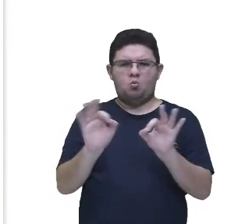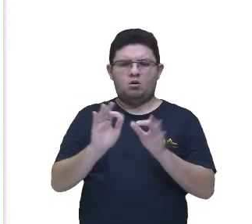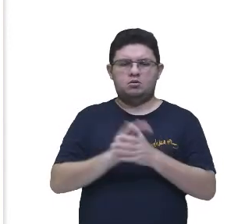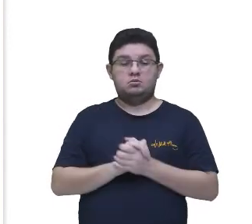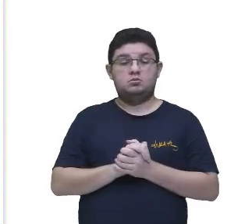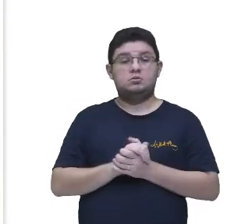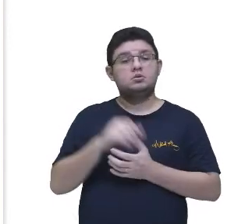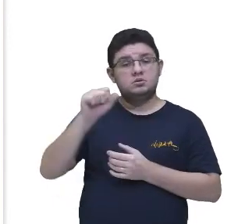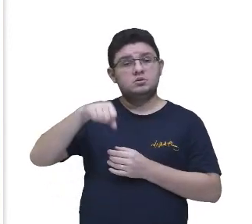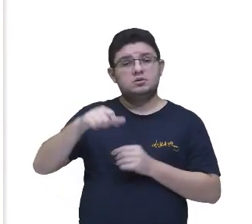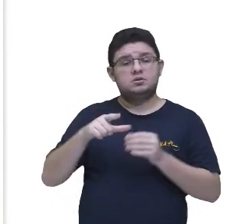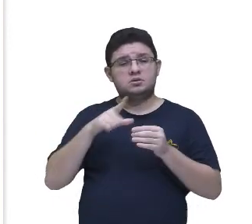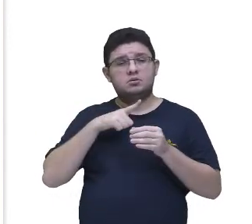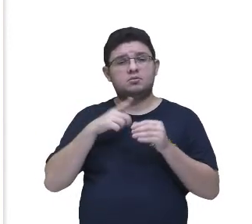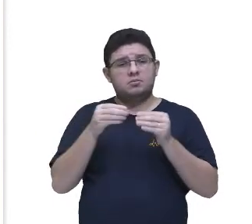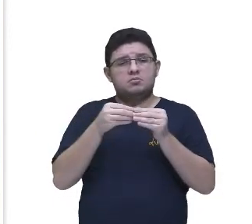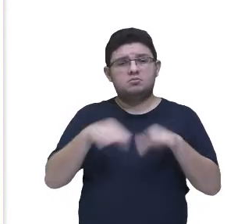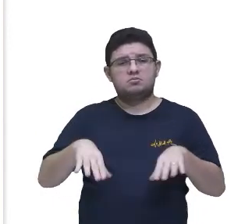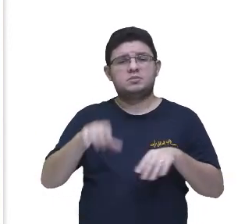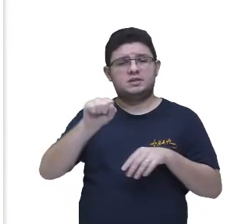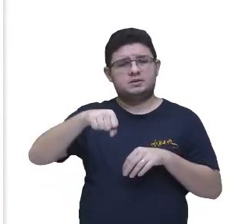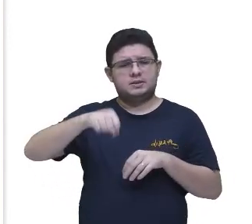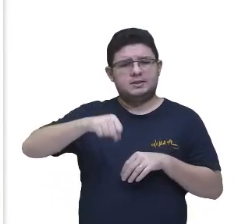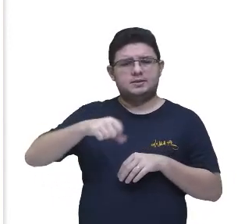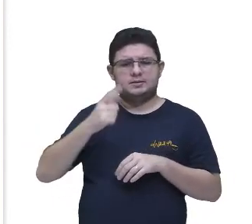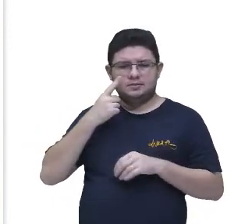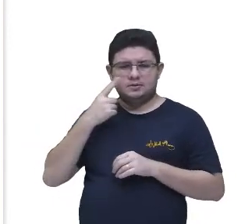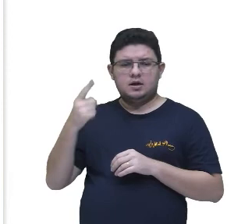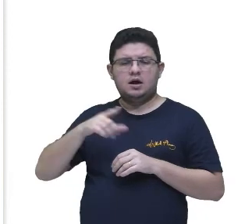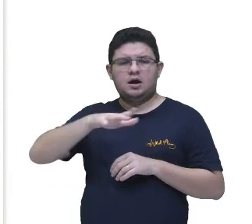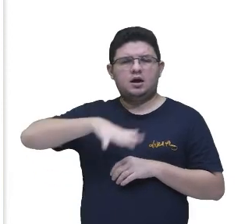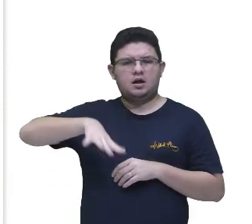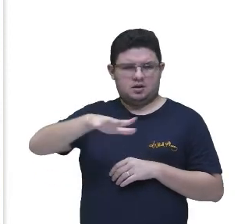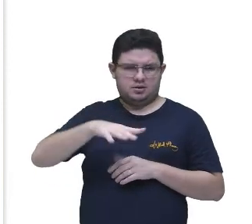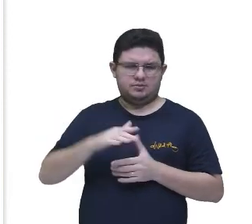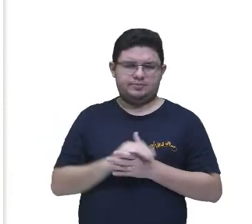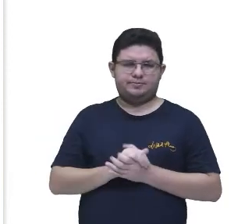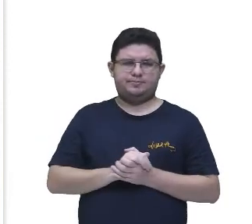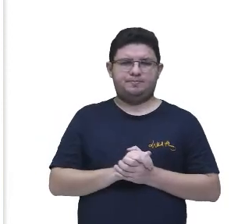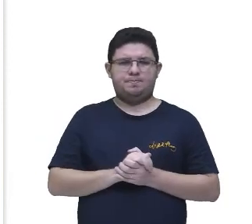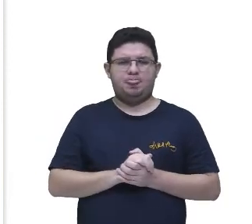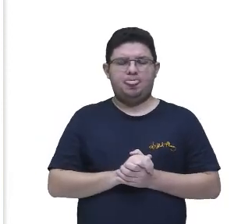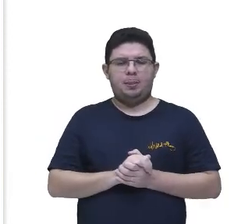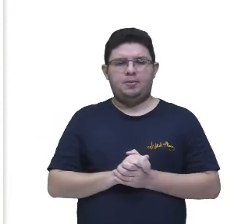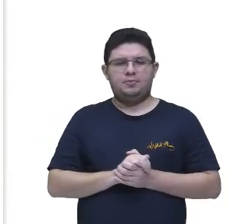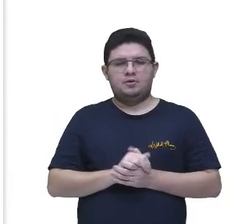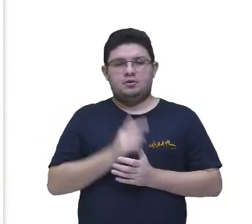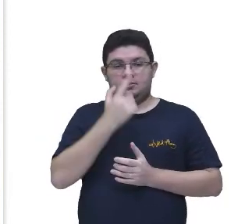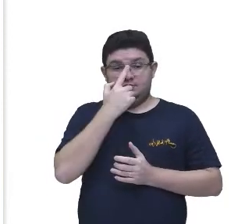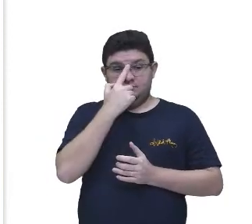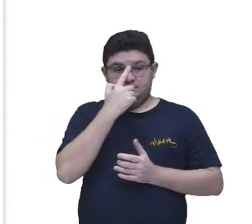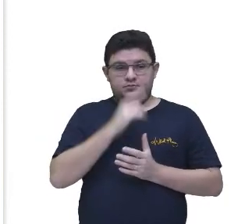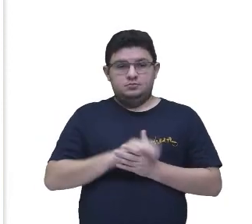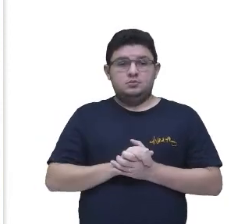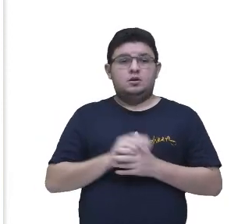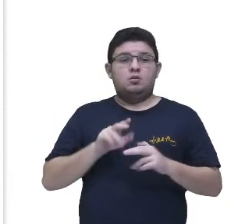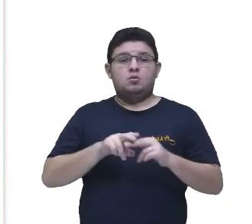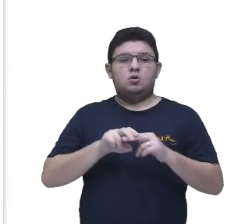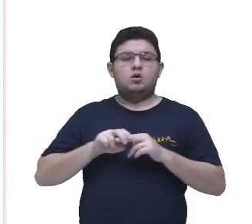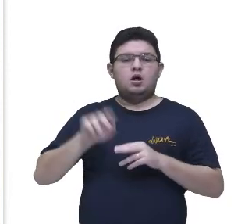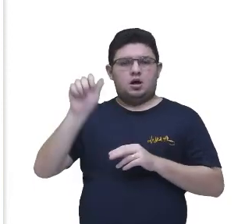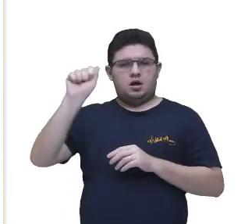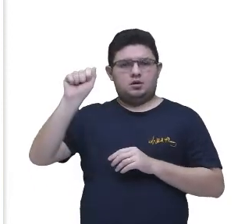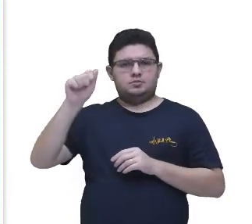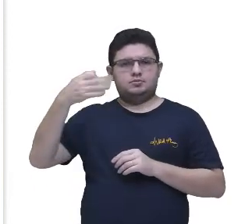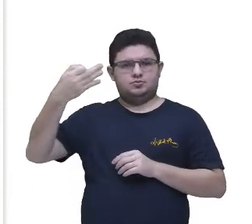situados. Sim, eles trazem consequências para essas áreas onde eles estão localizados. Portanto, a letra A é a